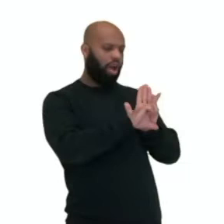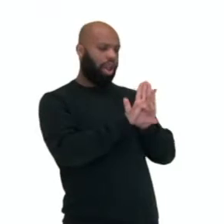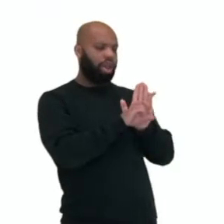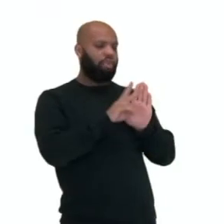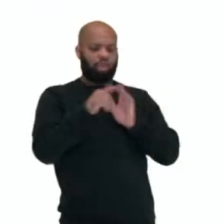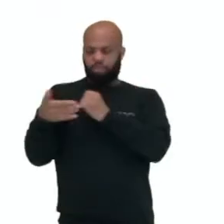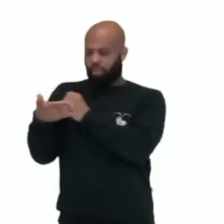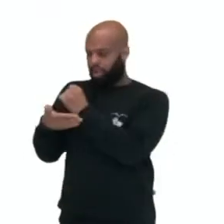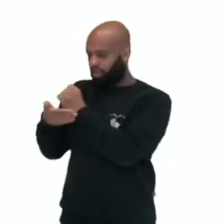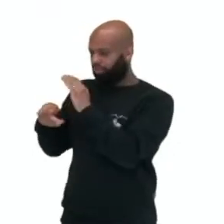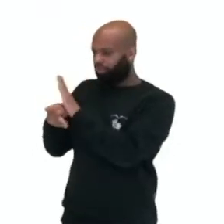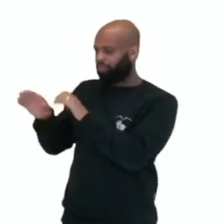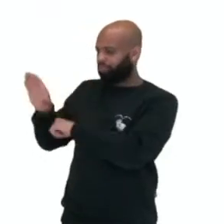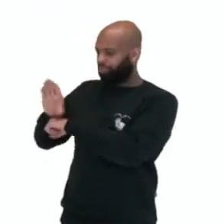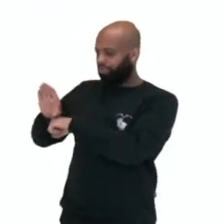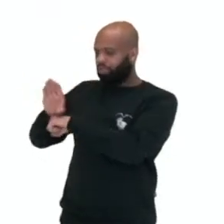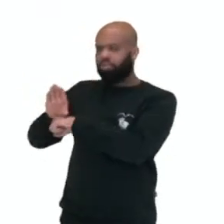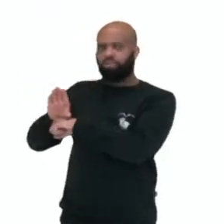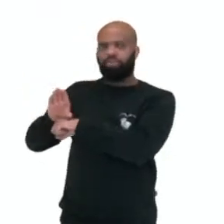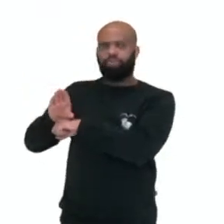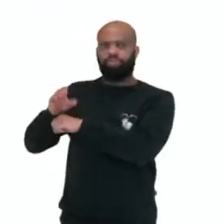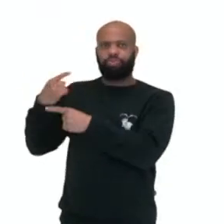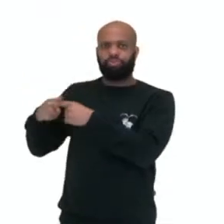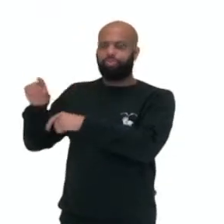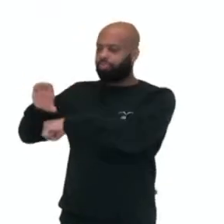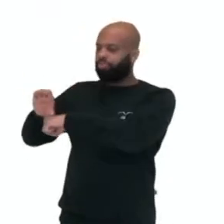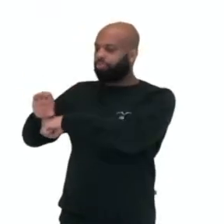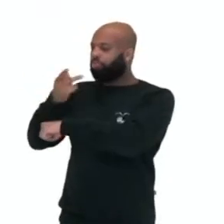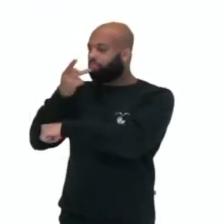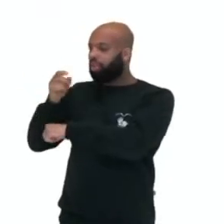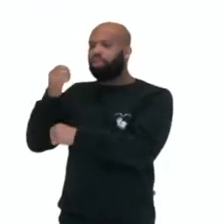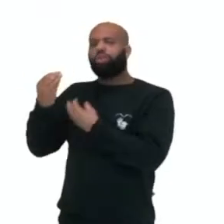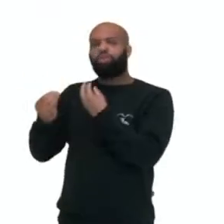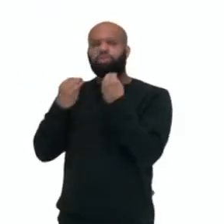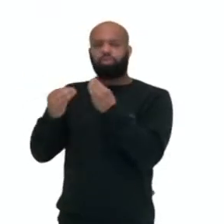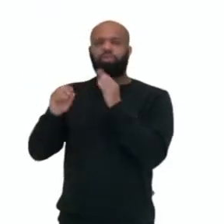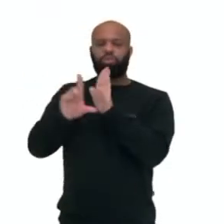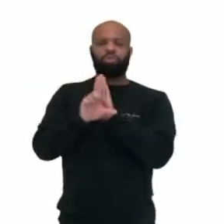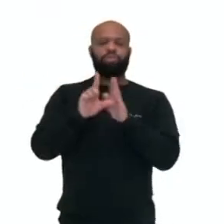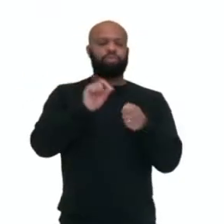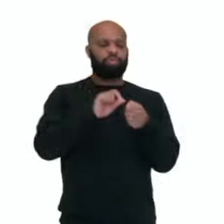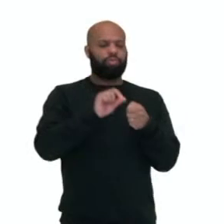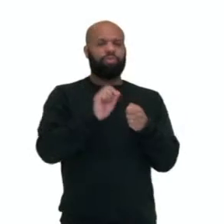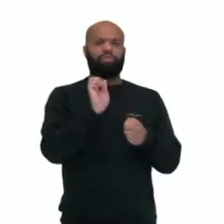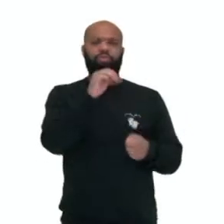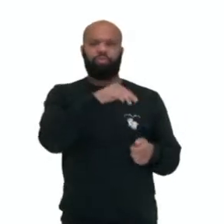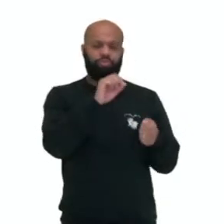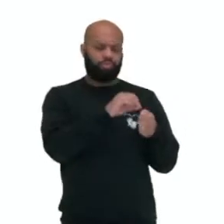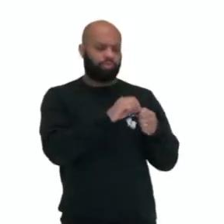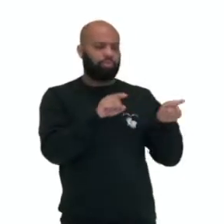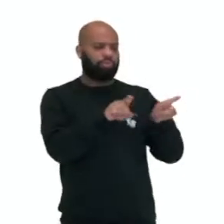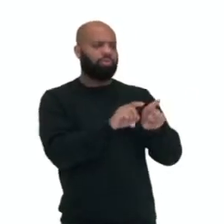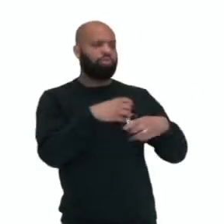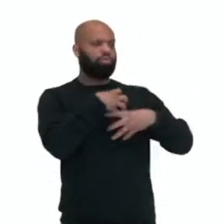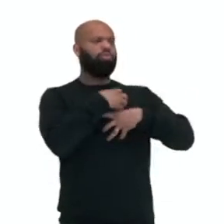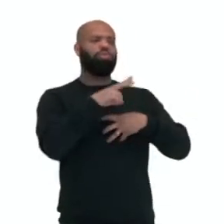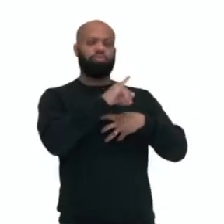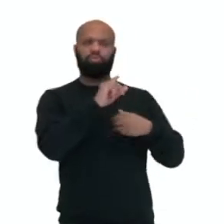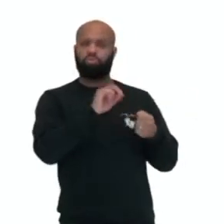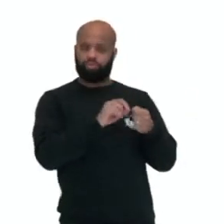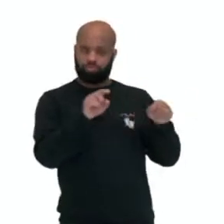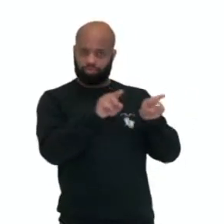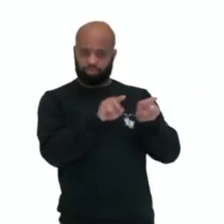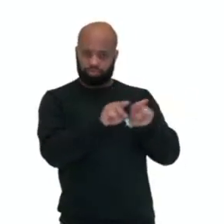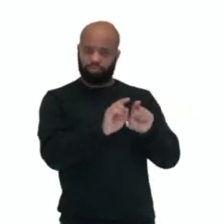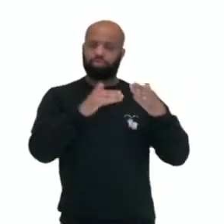É a Constituição que diz como as leis devem ser feitas, por quem elas devem ser feitas, de que maneira elas devem ser feitas. E